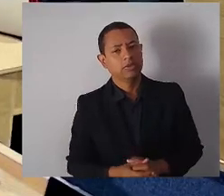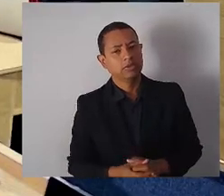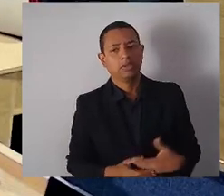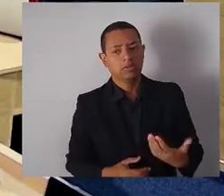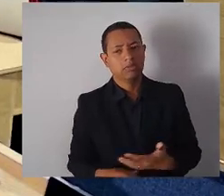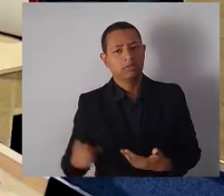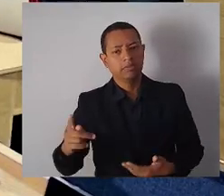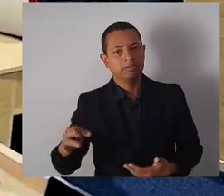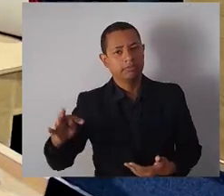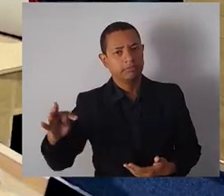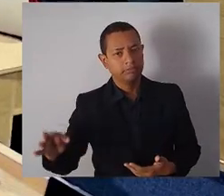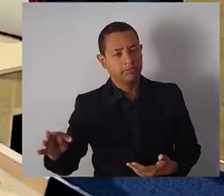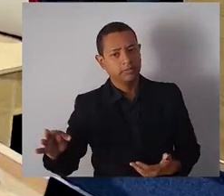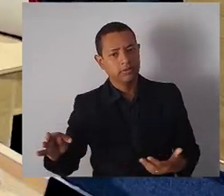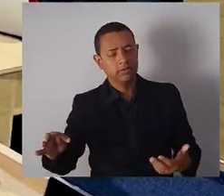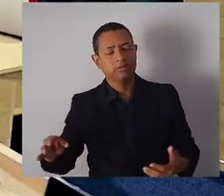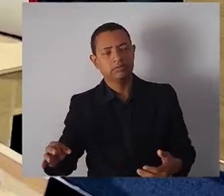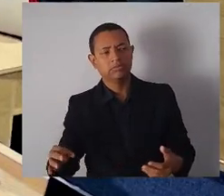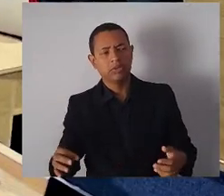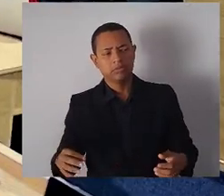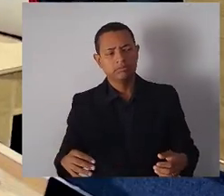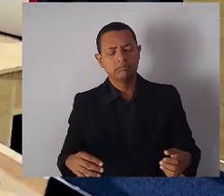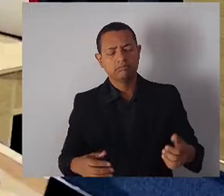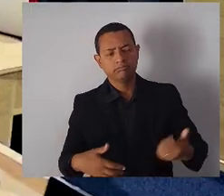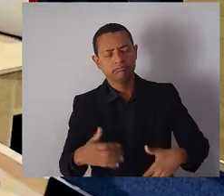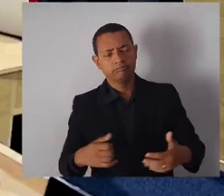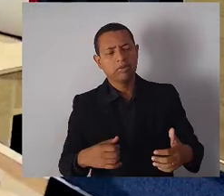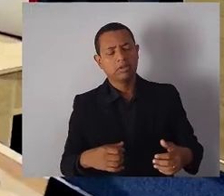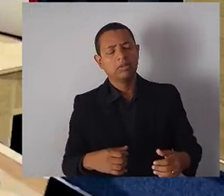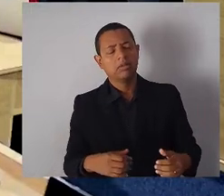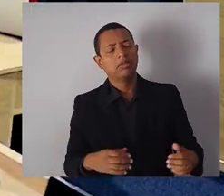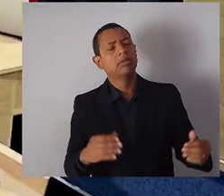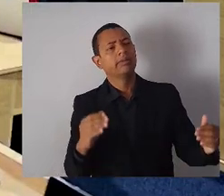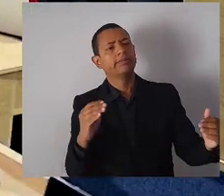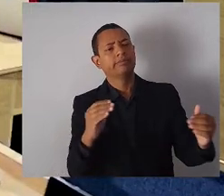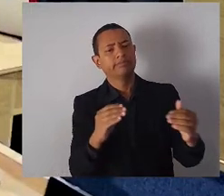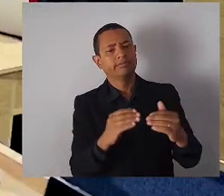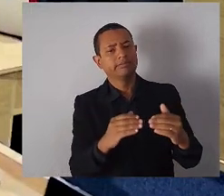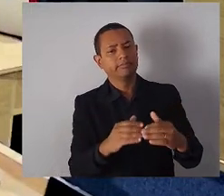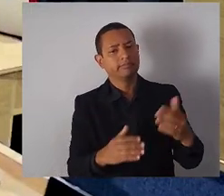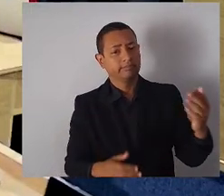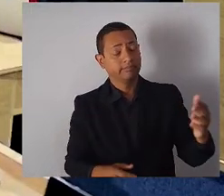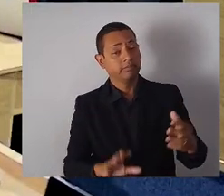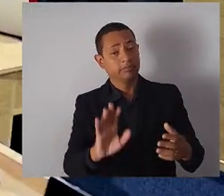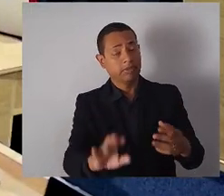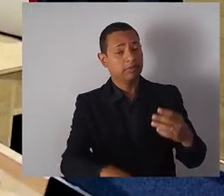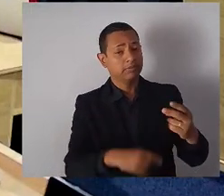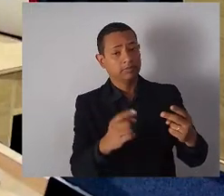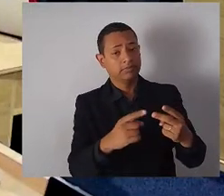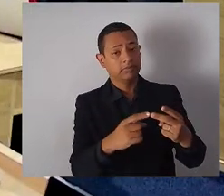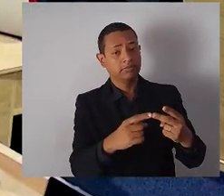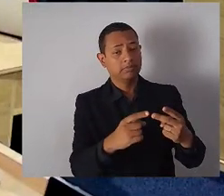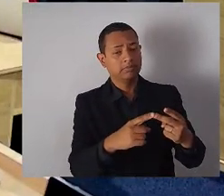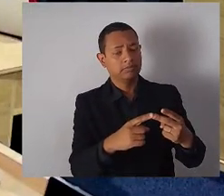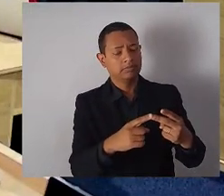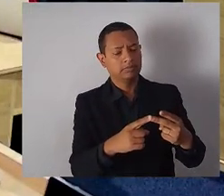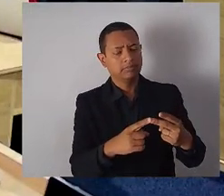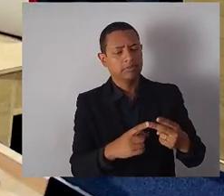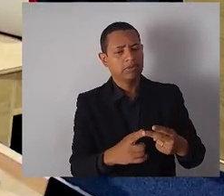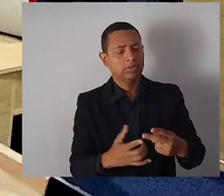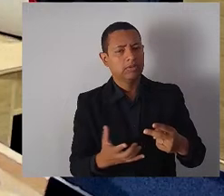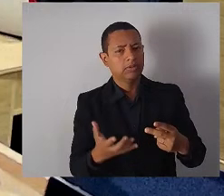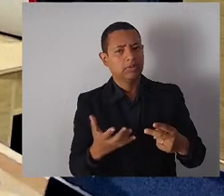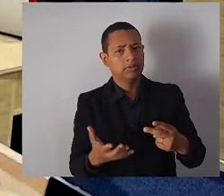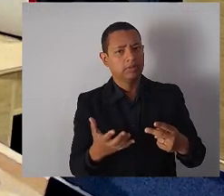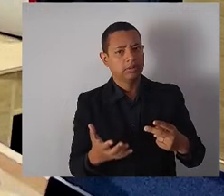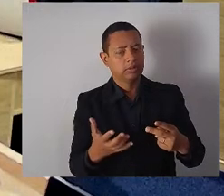Trabalhadores. Acompanho, então, o relator. Já em relação à segunda preliminar, presidente, eu aqui queria até lançar aqui